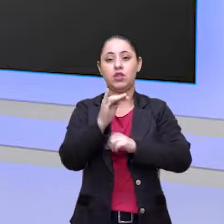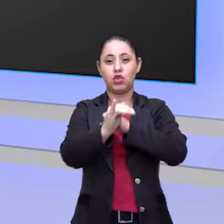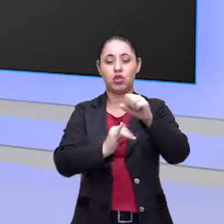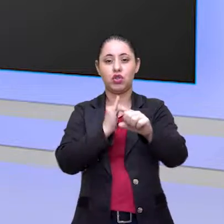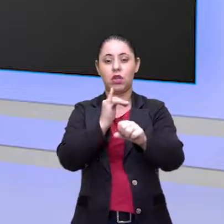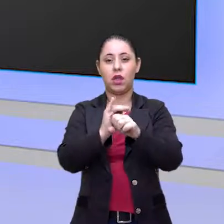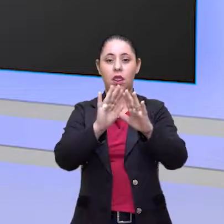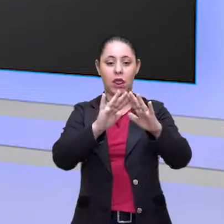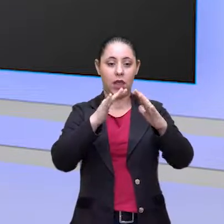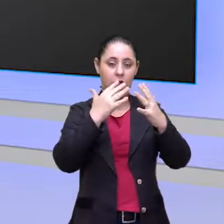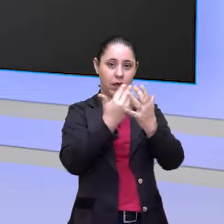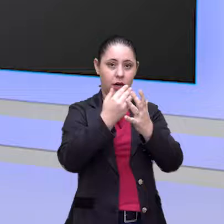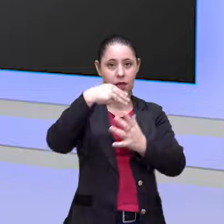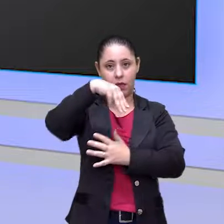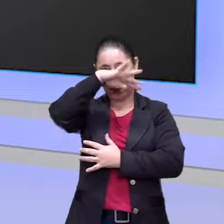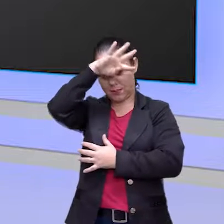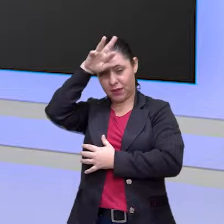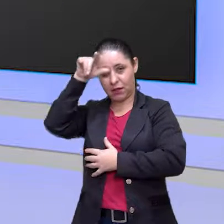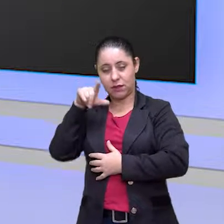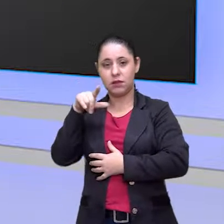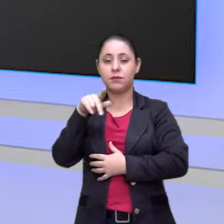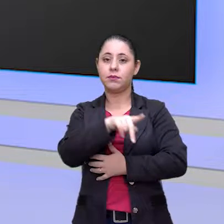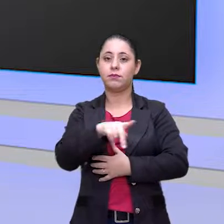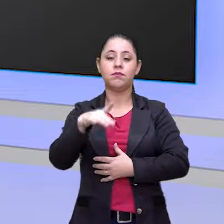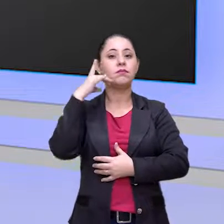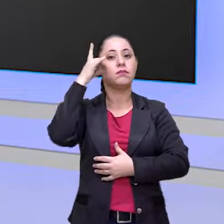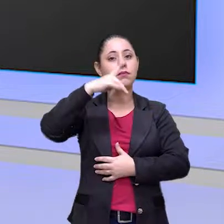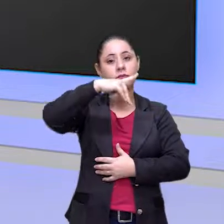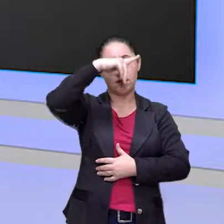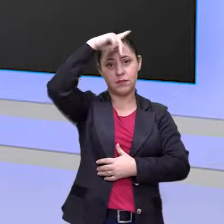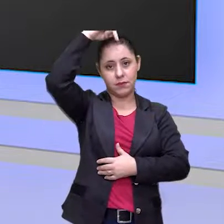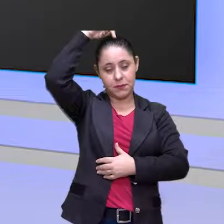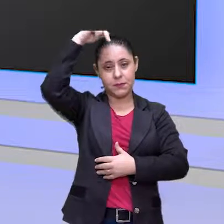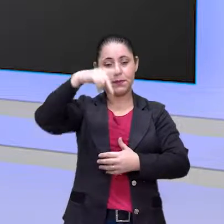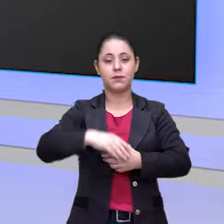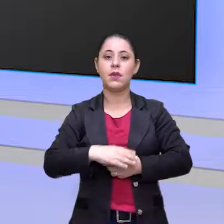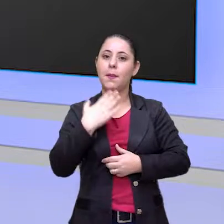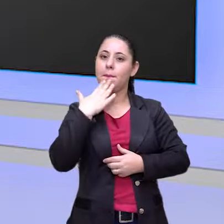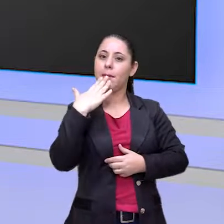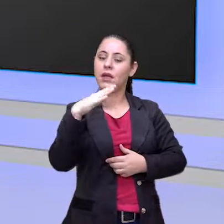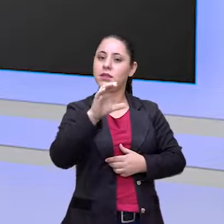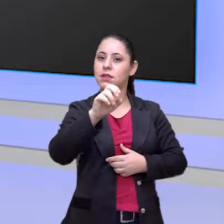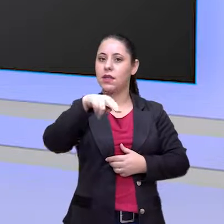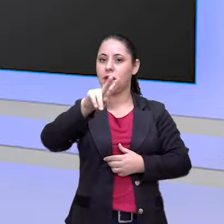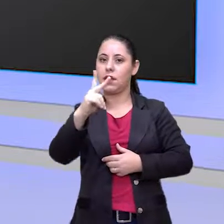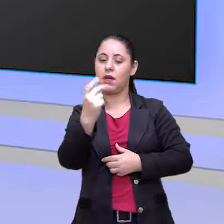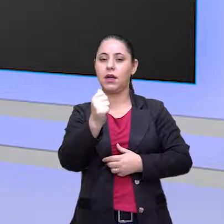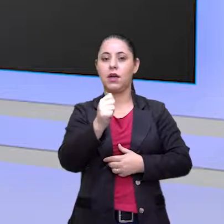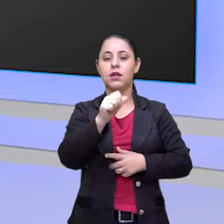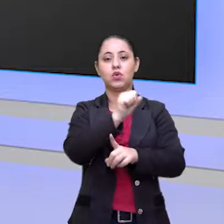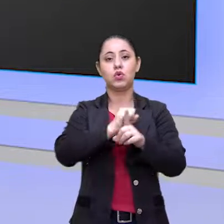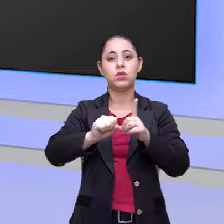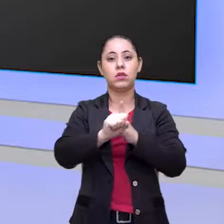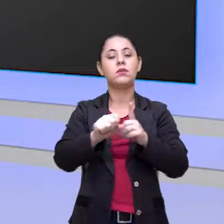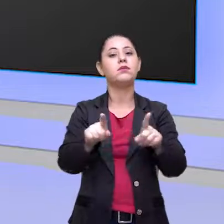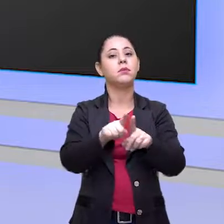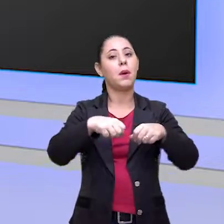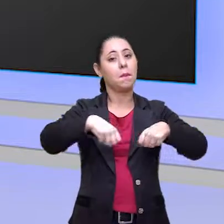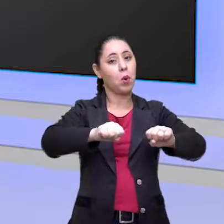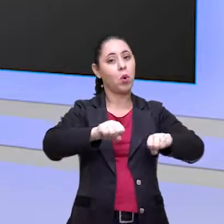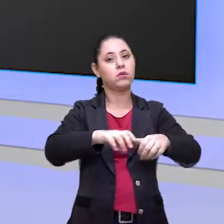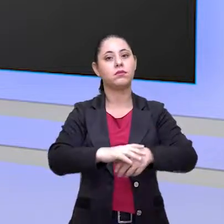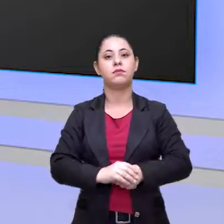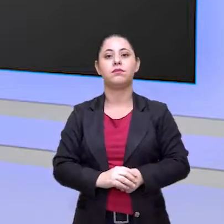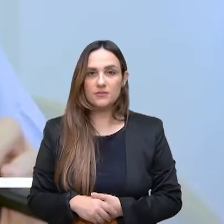agência digital do Detran MS, presidente da Alemes, deputado Paulo Correia, pede CNH social também